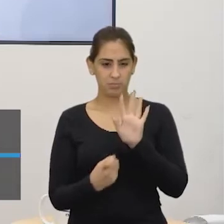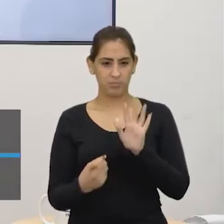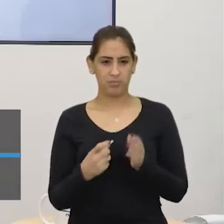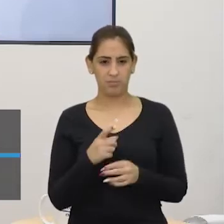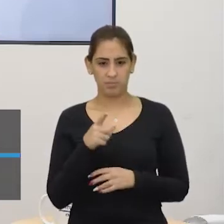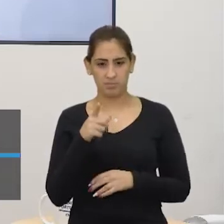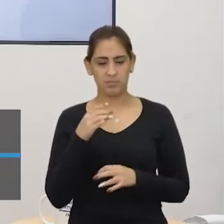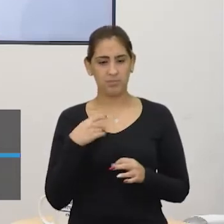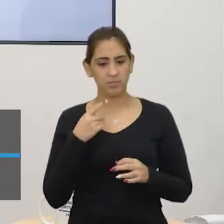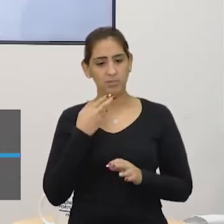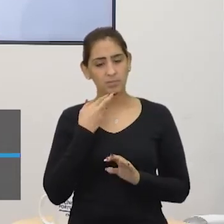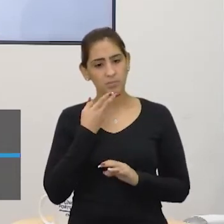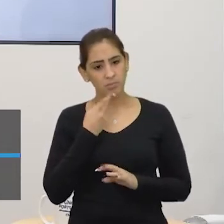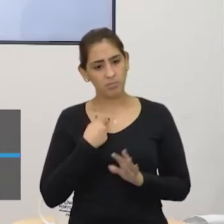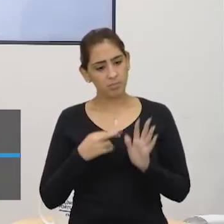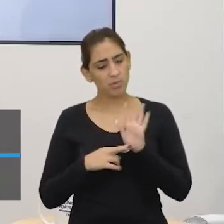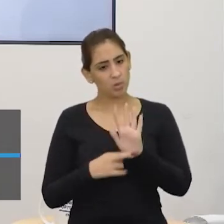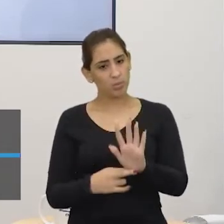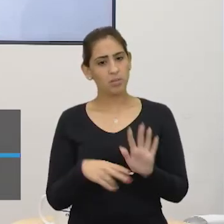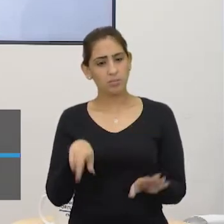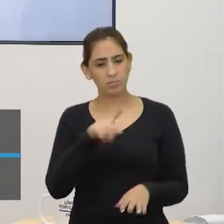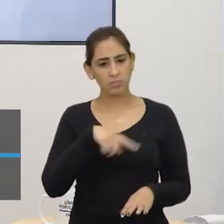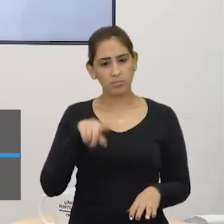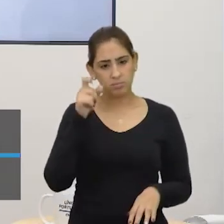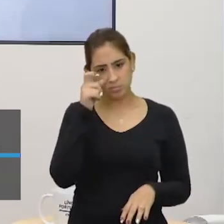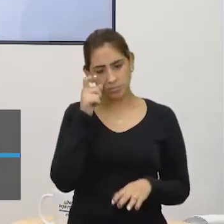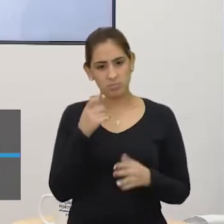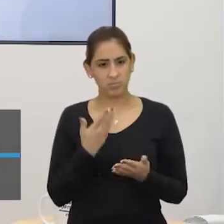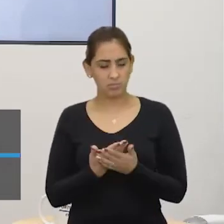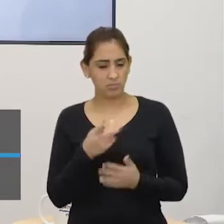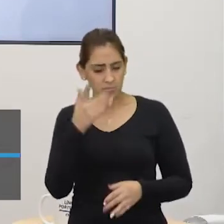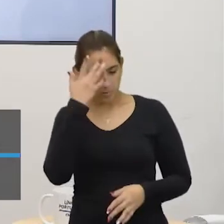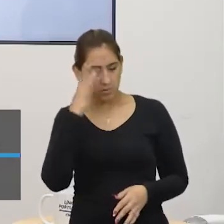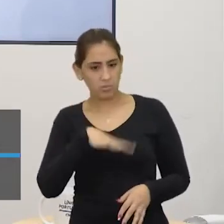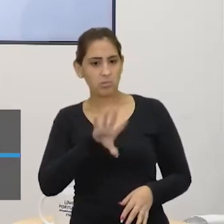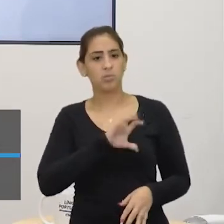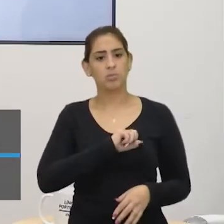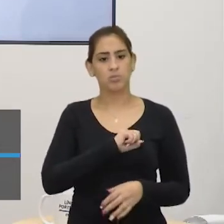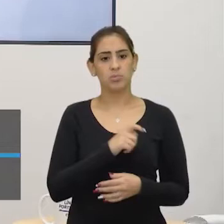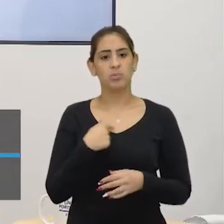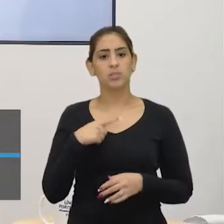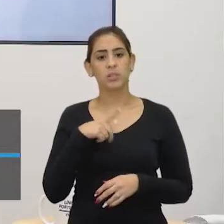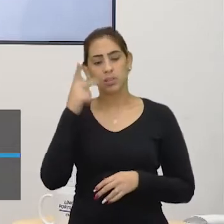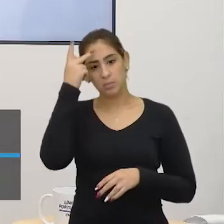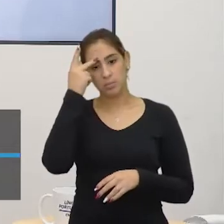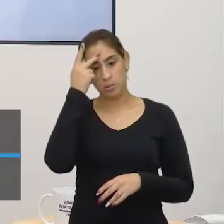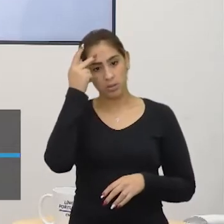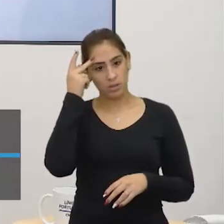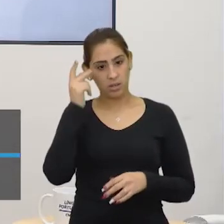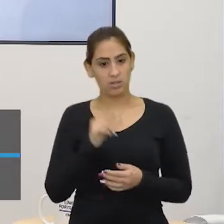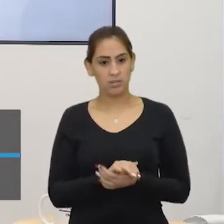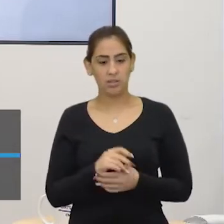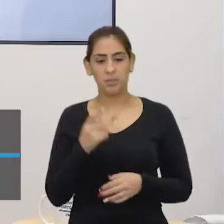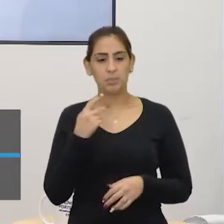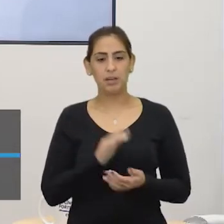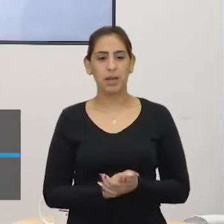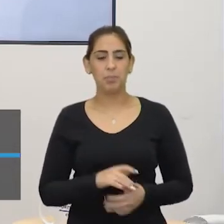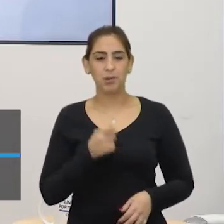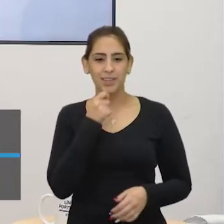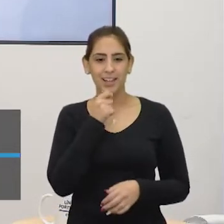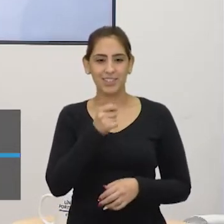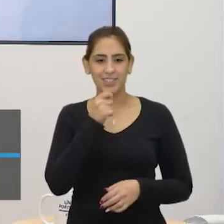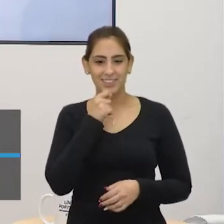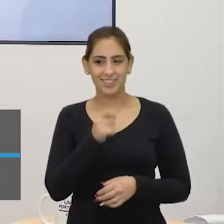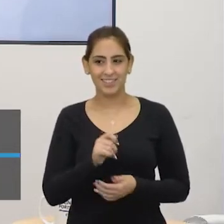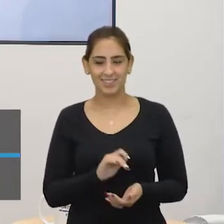eu recomendo. Foi bem legal. O pessoal participou, gostou. Porque hoje falaremos de reportagens. Que a ideia de